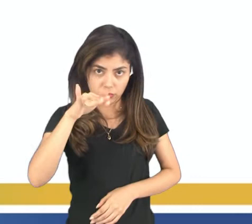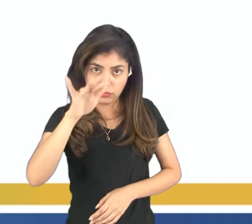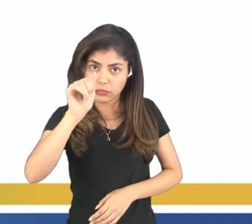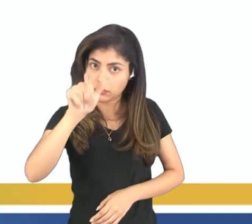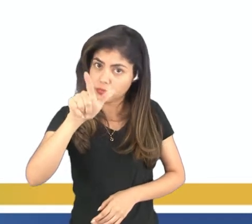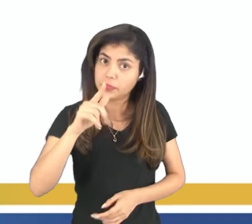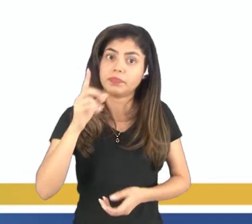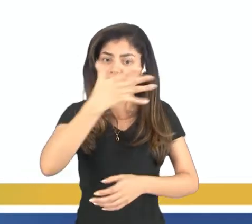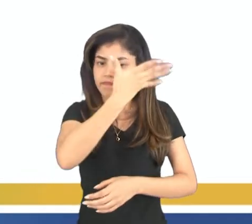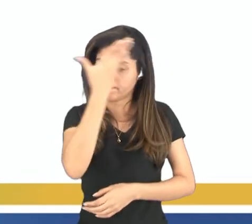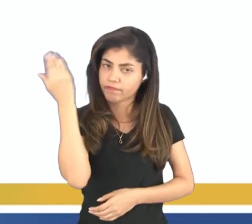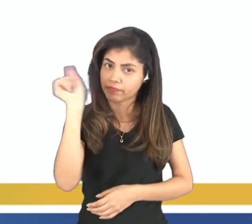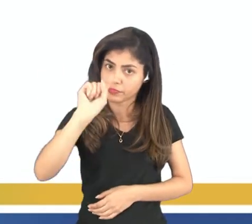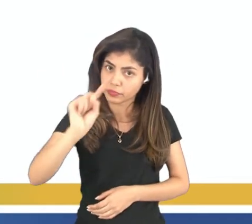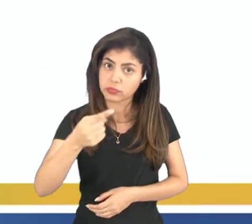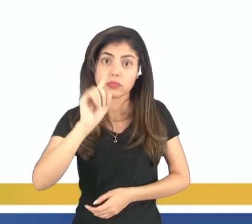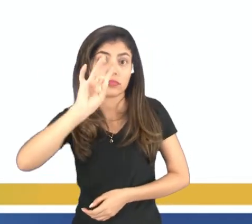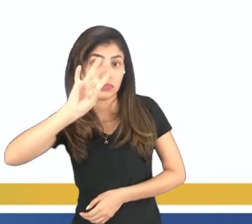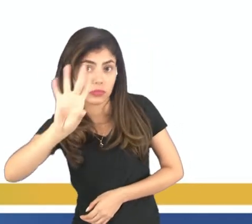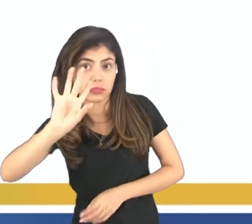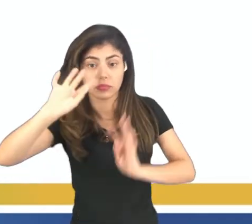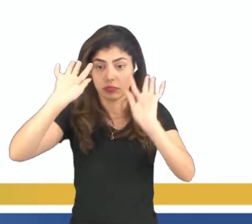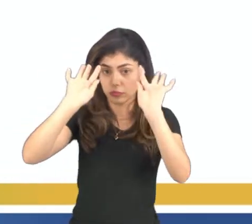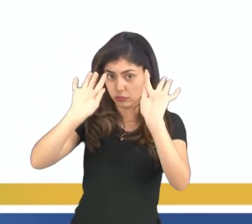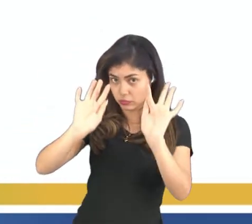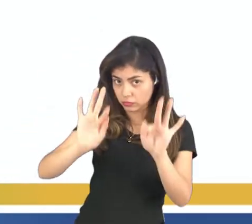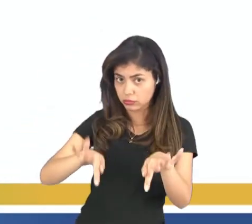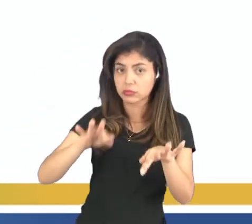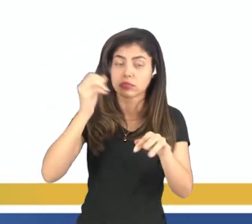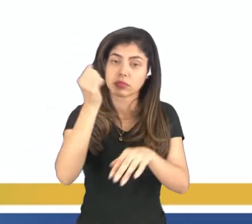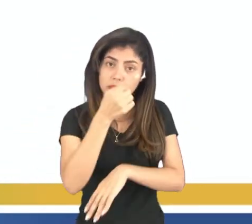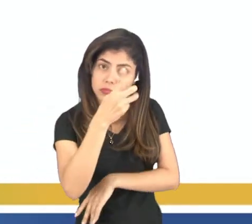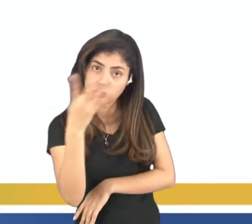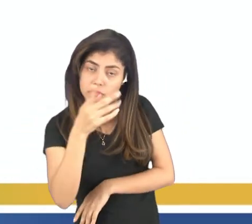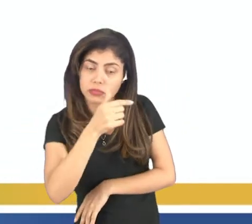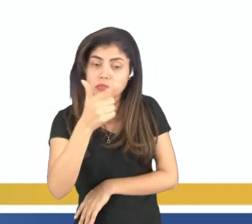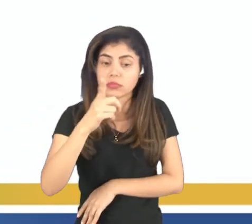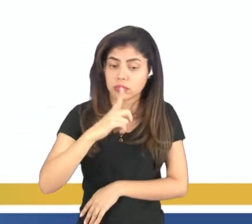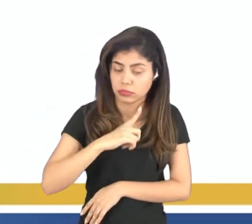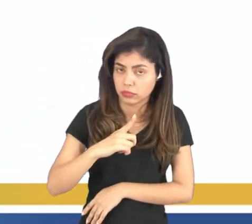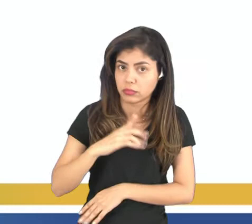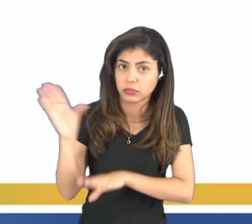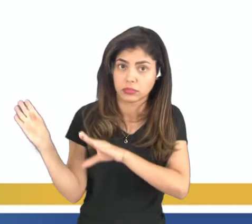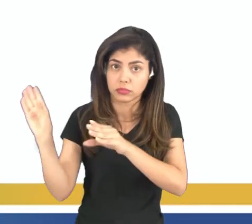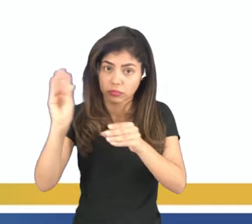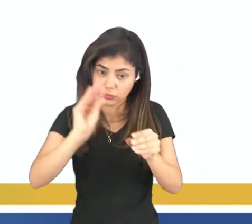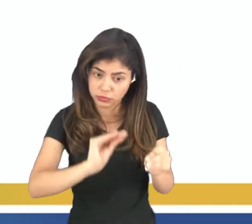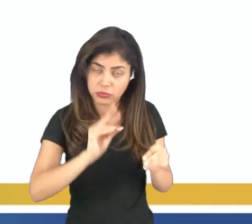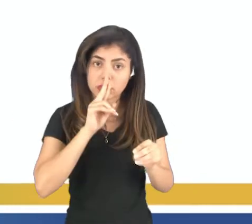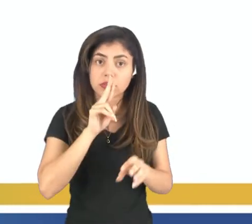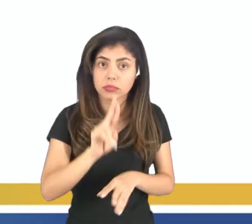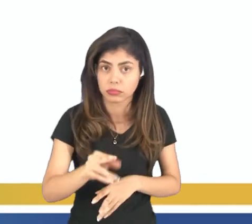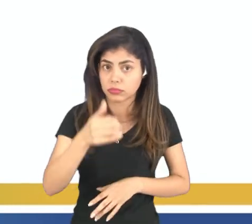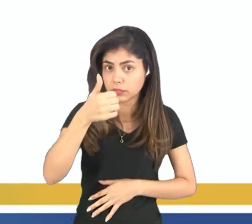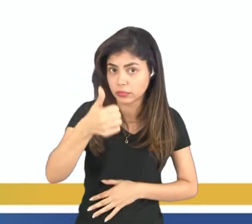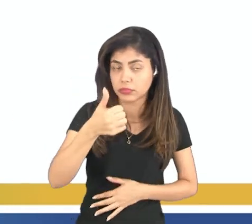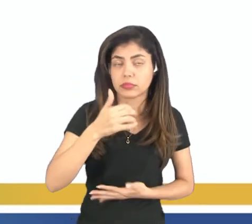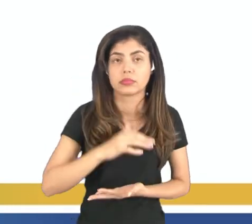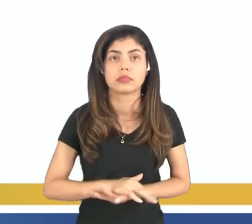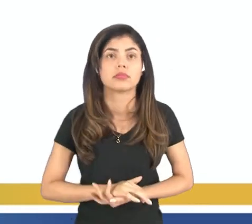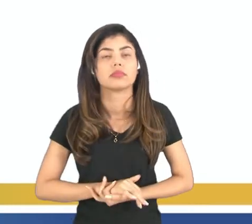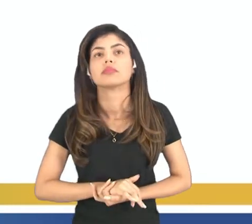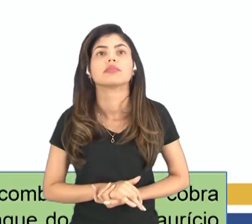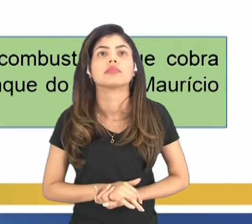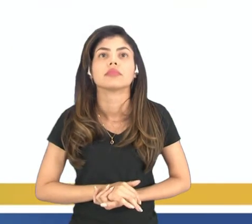esquece a, só se preocupa com ela lá no final e você vai contar as casas decimais para colocar lá no resultado certo no